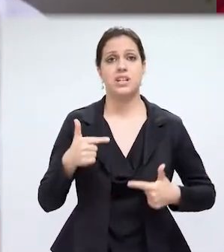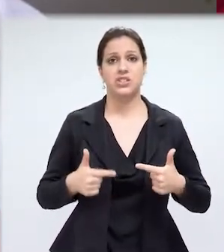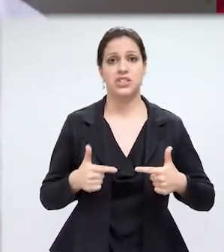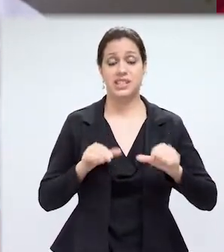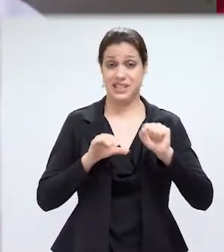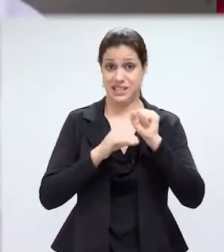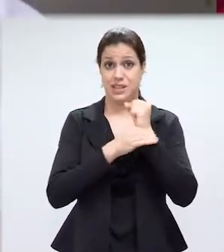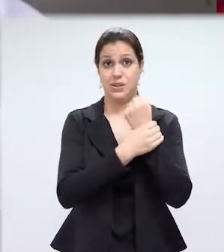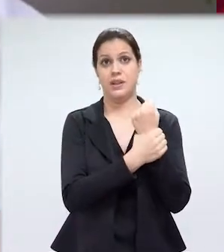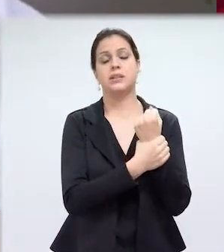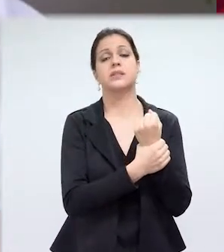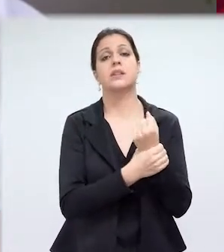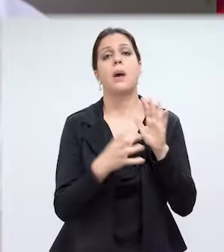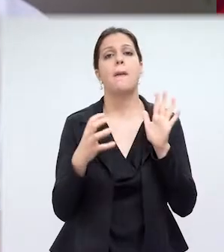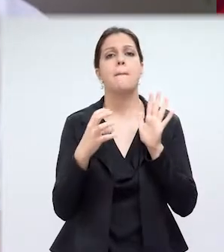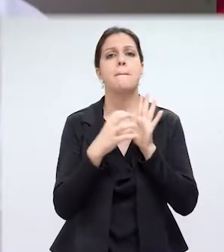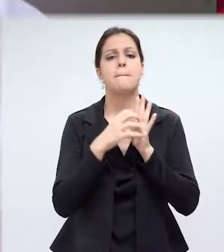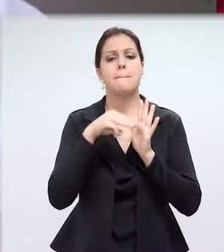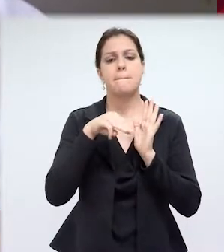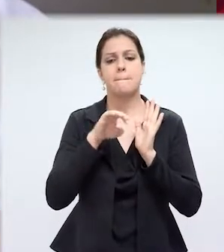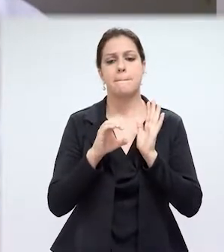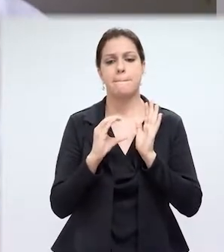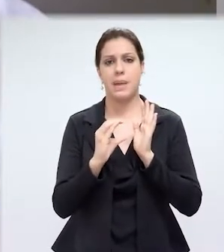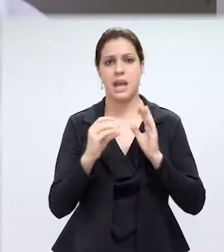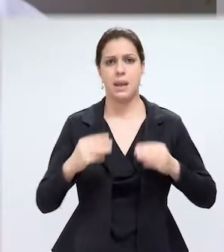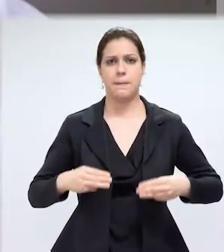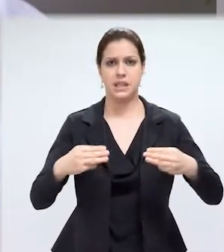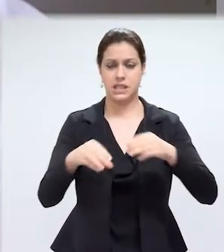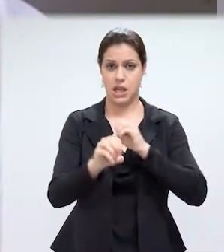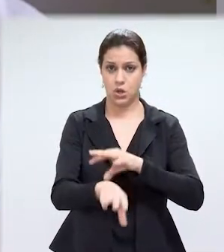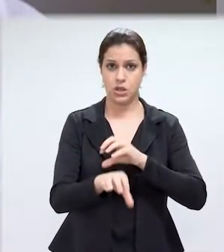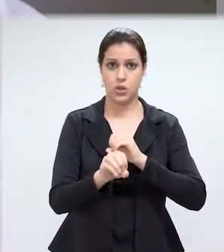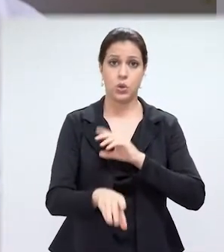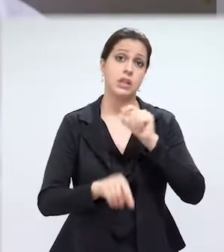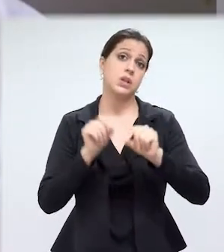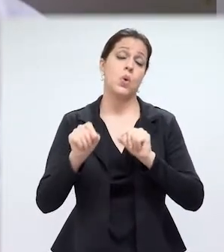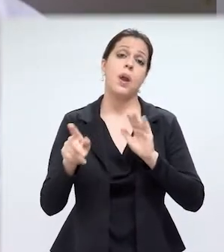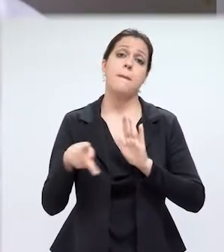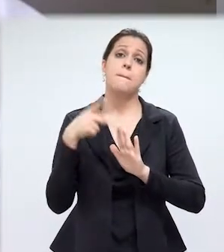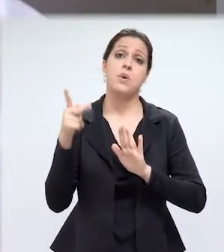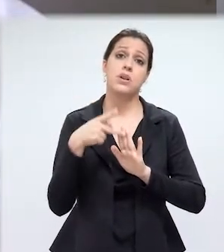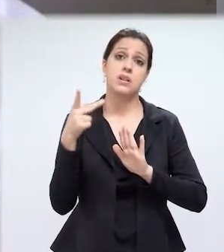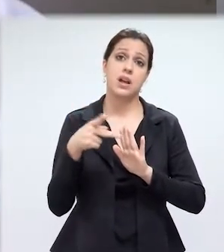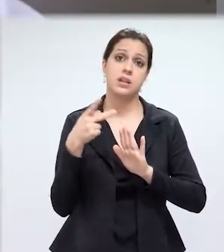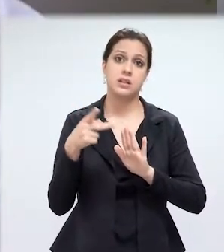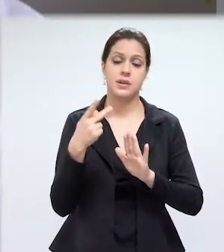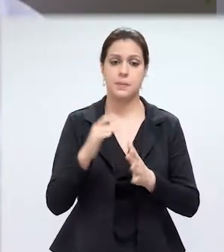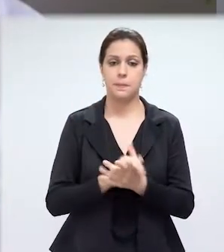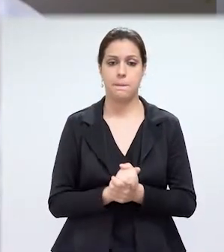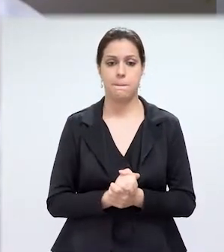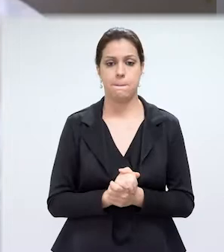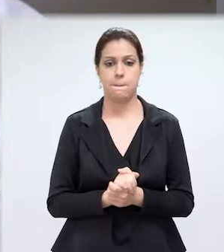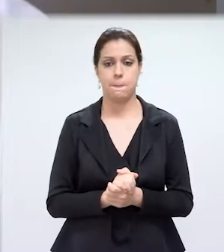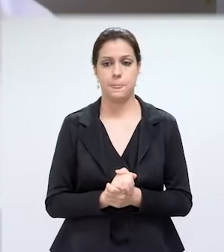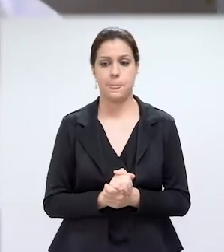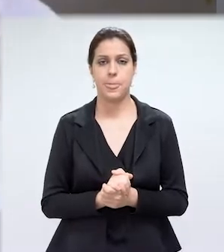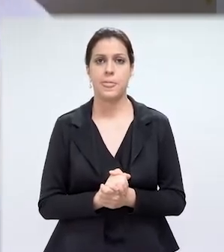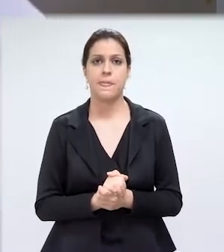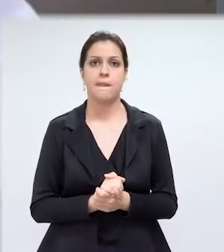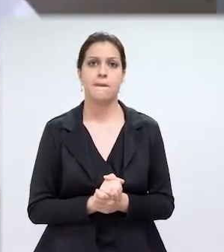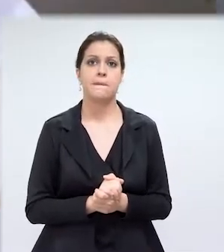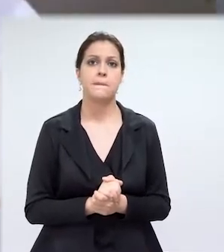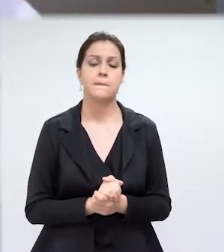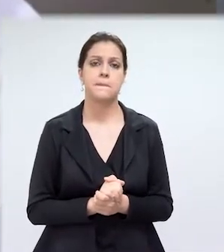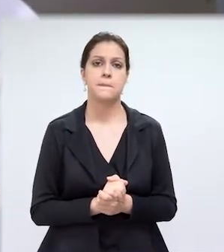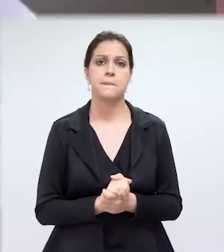em prática as políticas de biossegurança. O MEC, o Ministério da Educação, publicou recentemente uma portaria